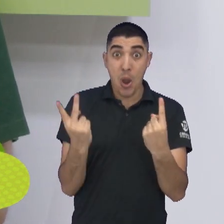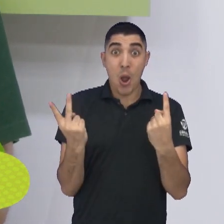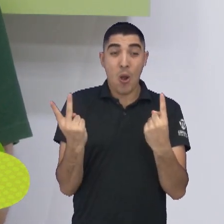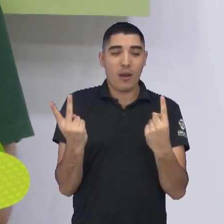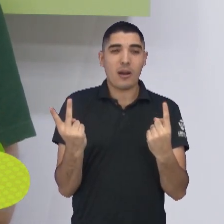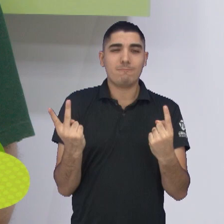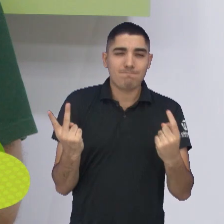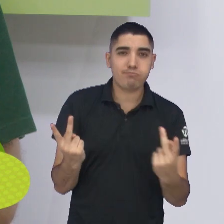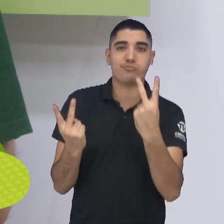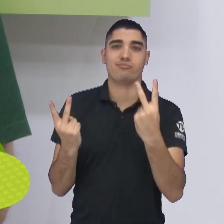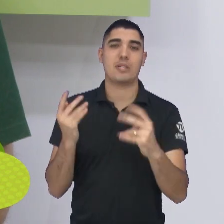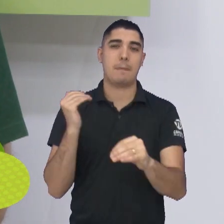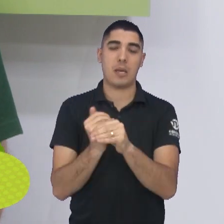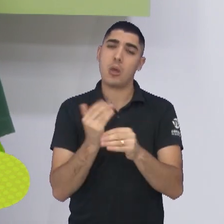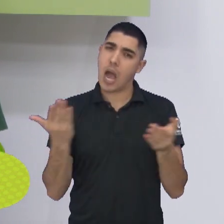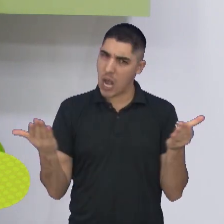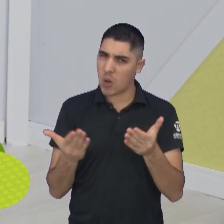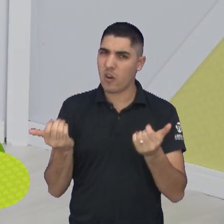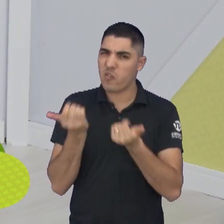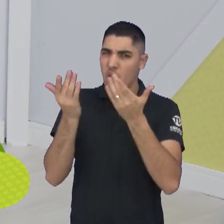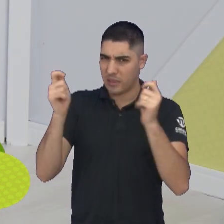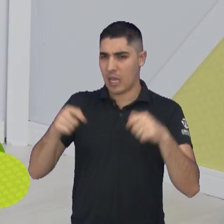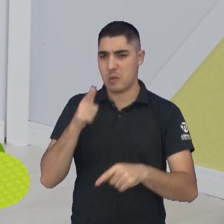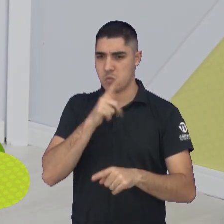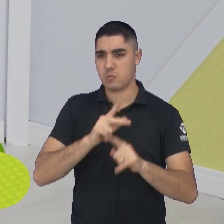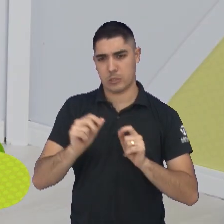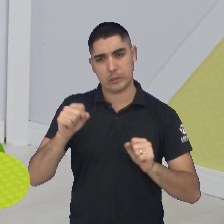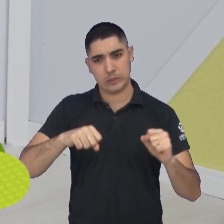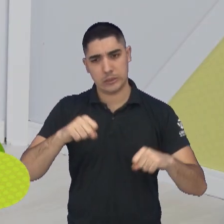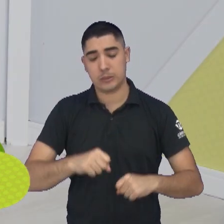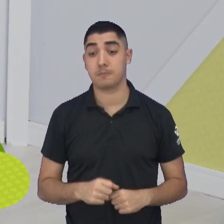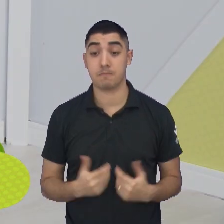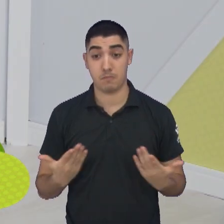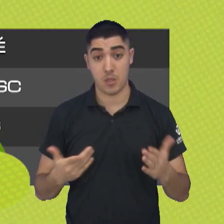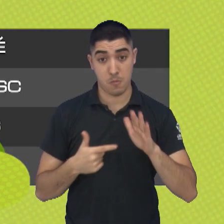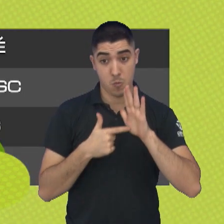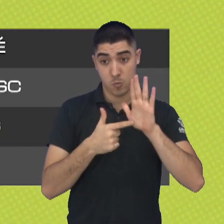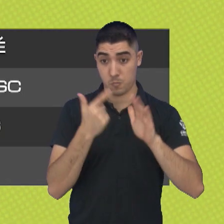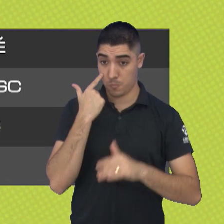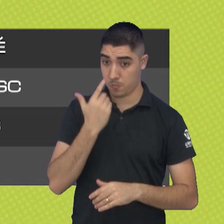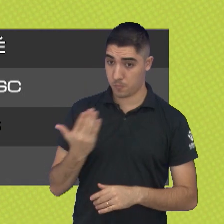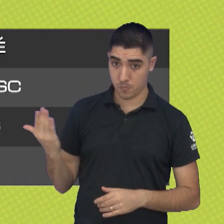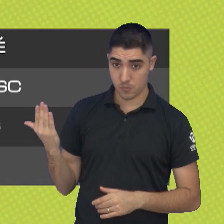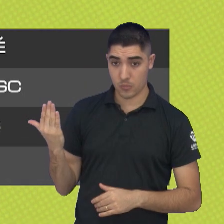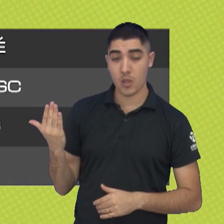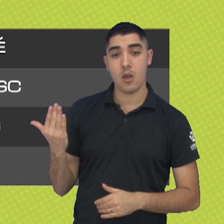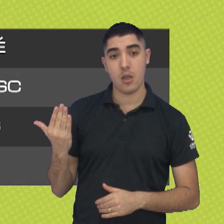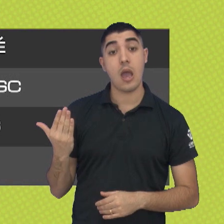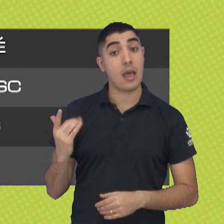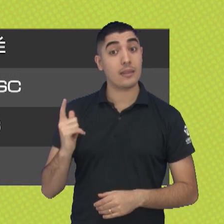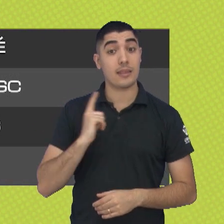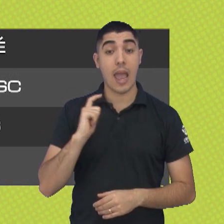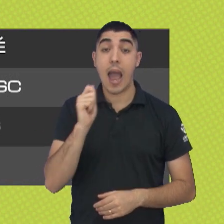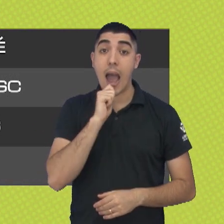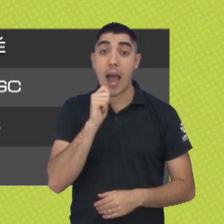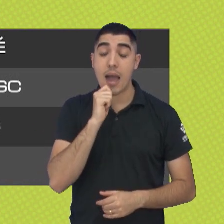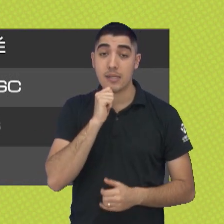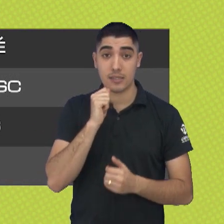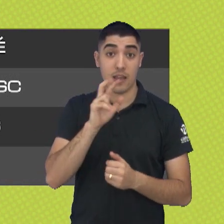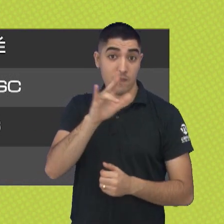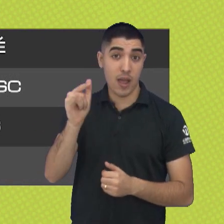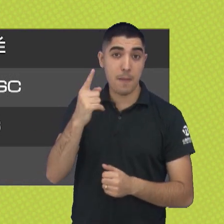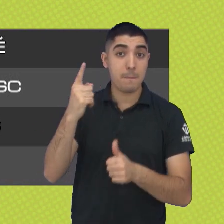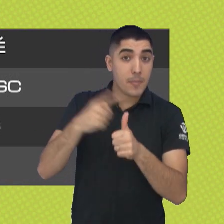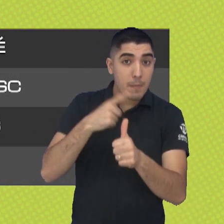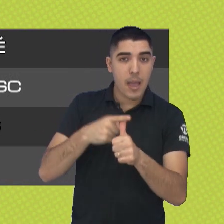aí de conseguir reverter essa situação, São José. O Matheus já colocou aqui pra gente, ó, coloca a tela cheia, Matheus, os jogos de ida, ainda tem jogo de ida que vai acontecer,